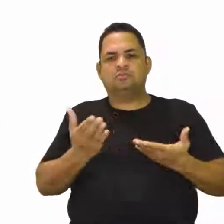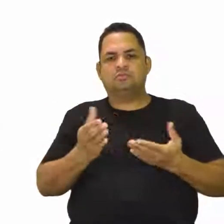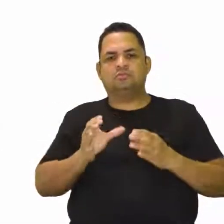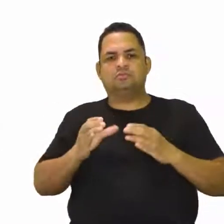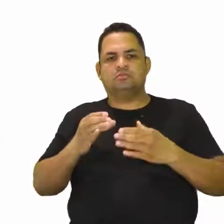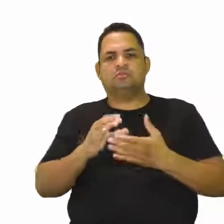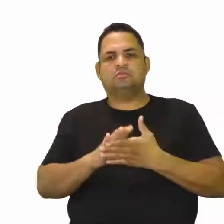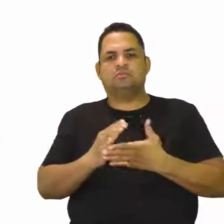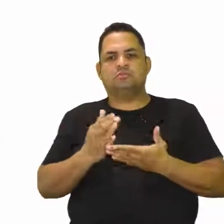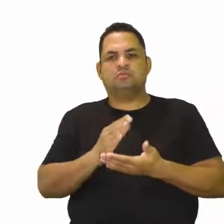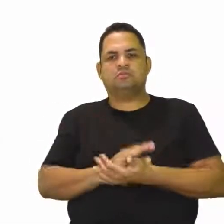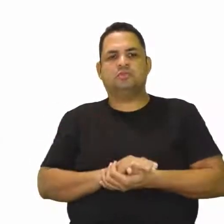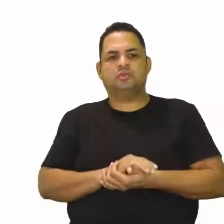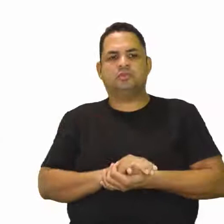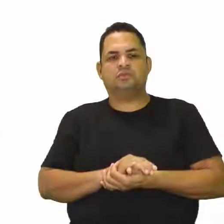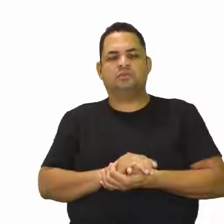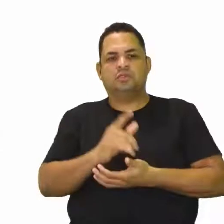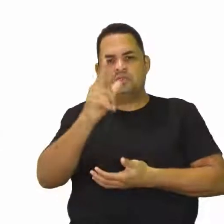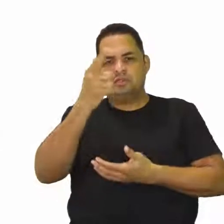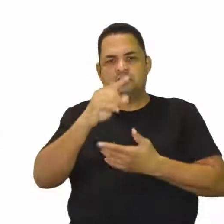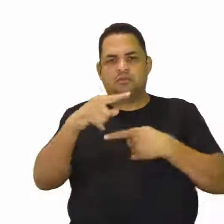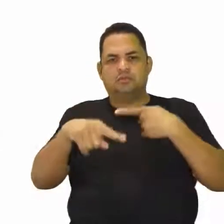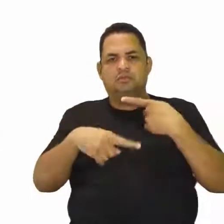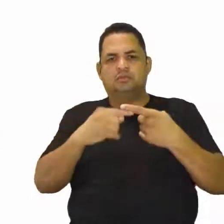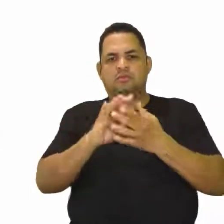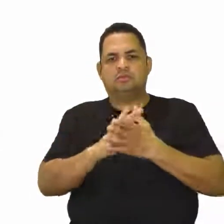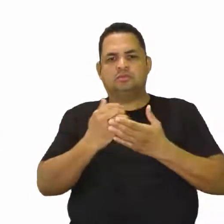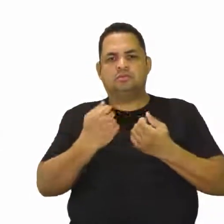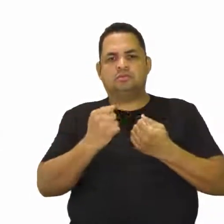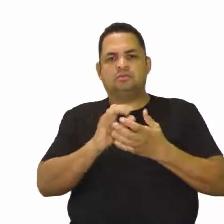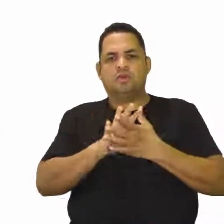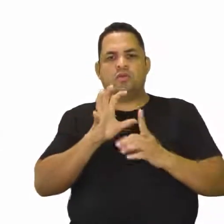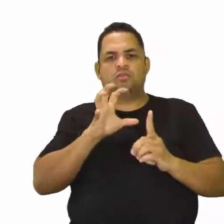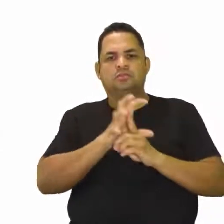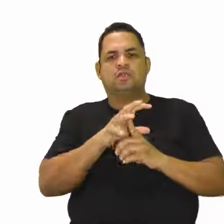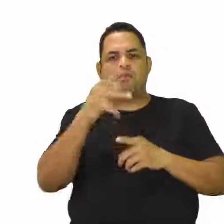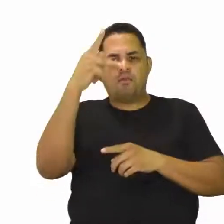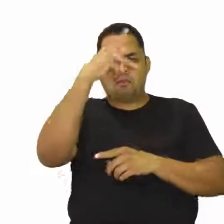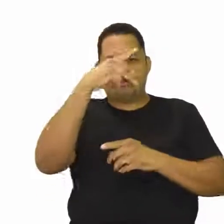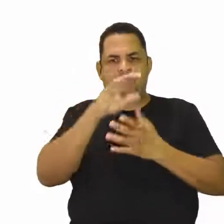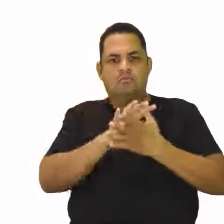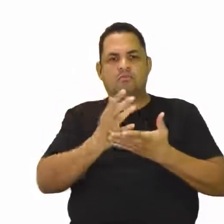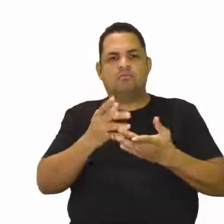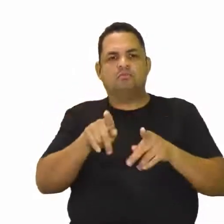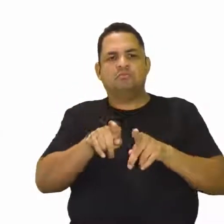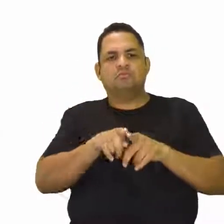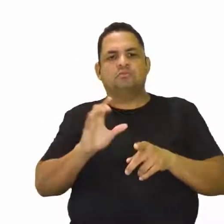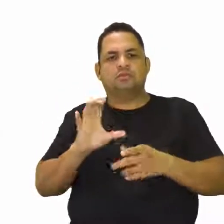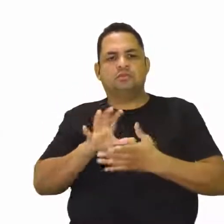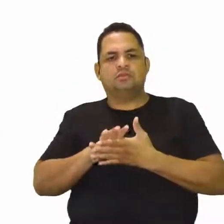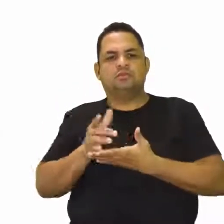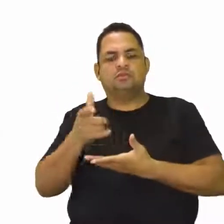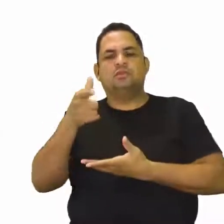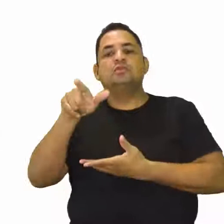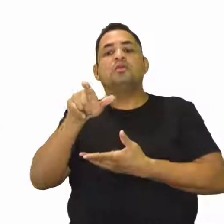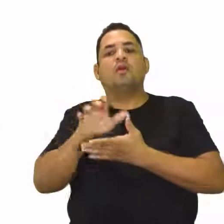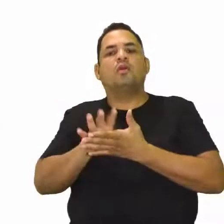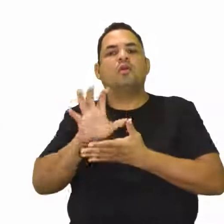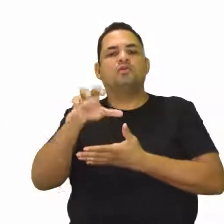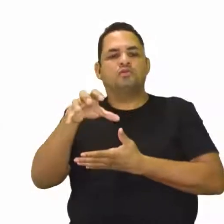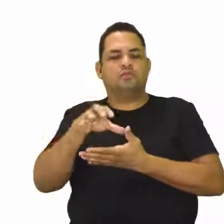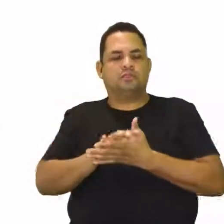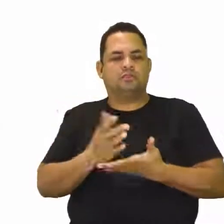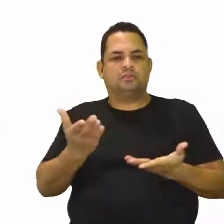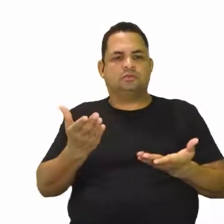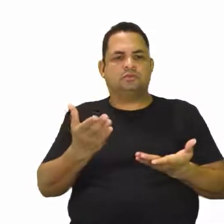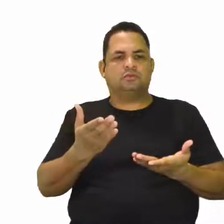os exercícios alemães, depois de dominar a Polônia, conquistaram rapidamente os seguintes